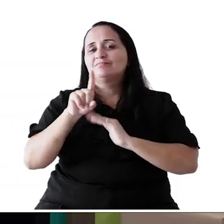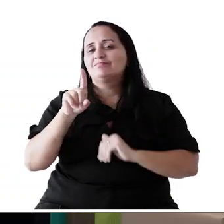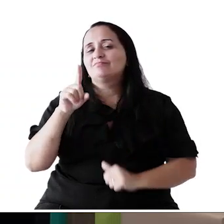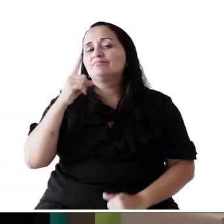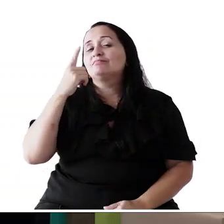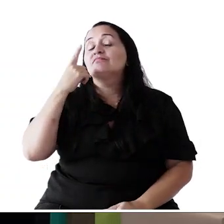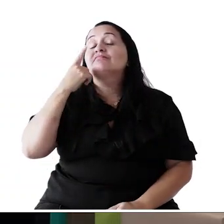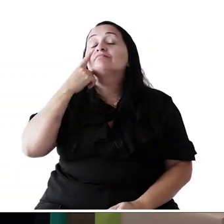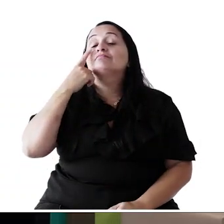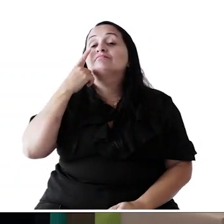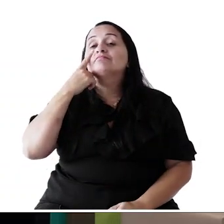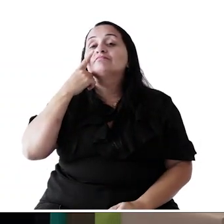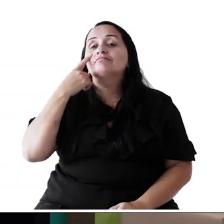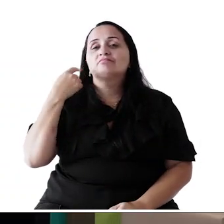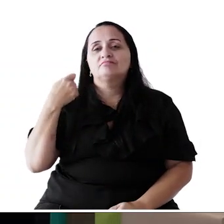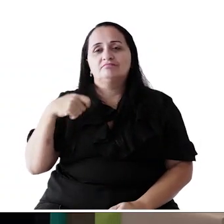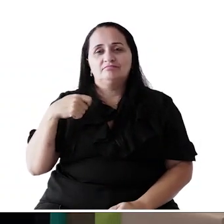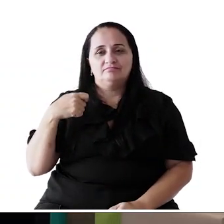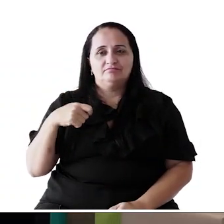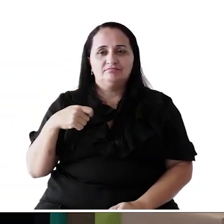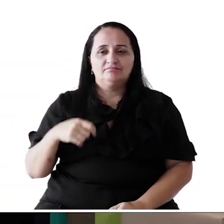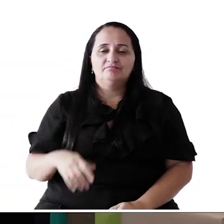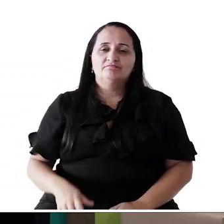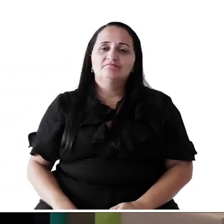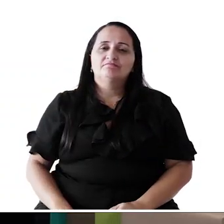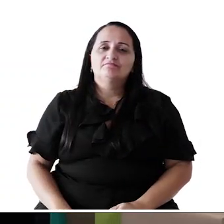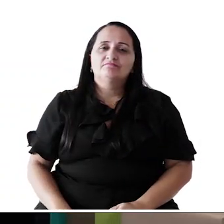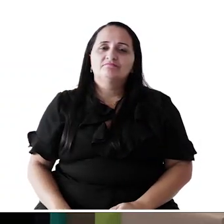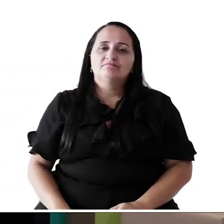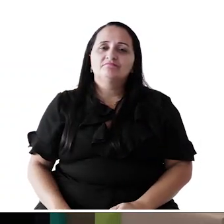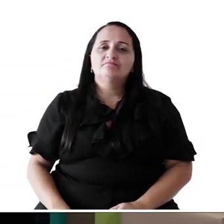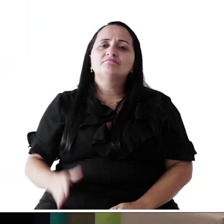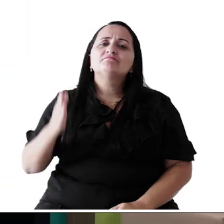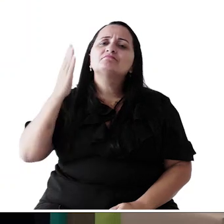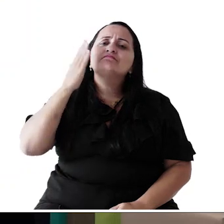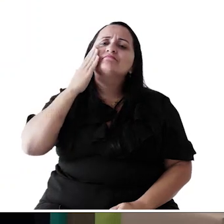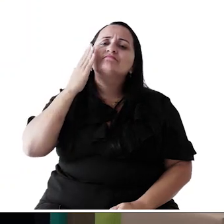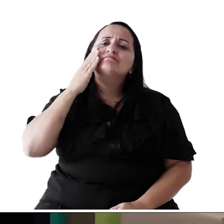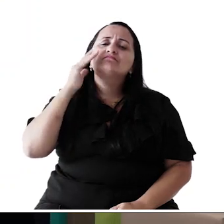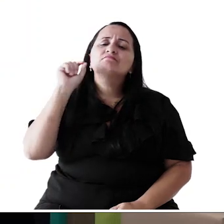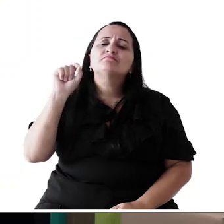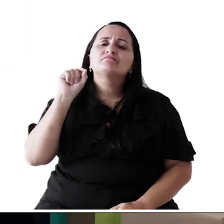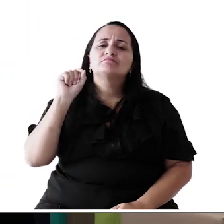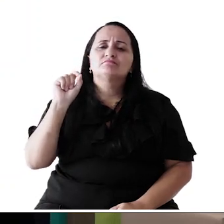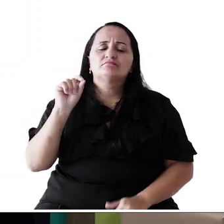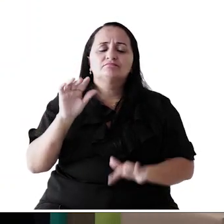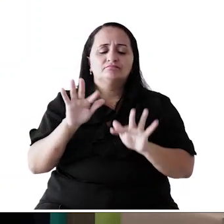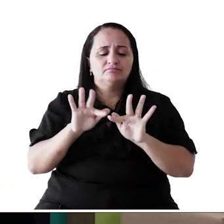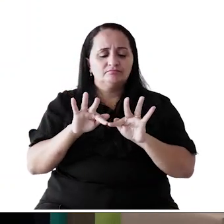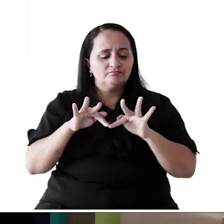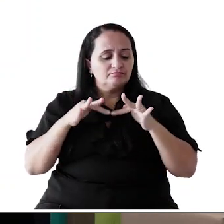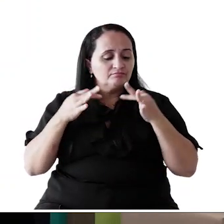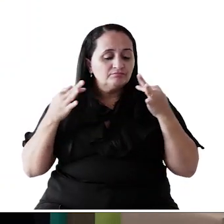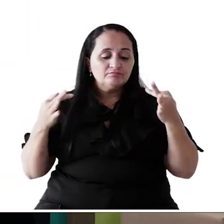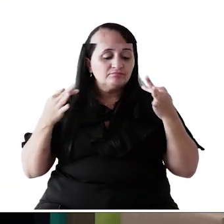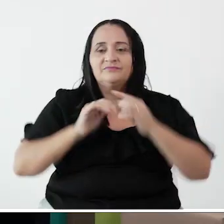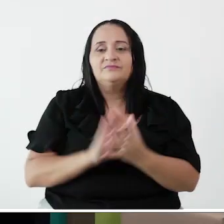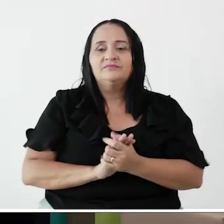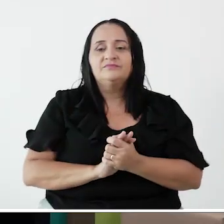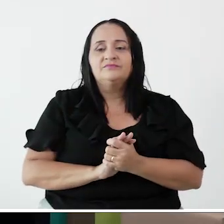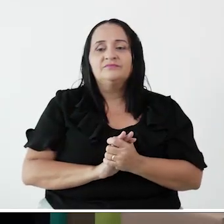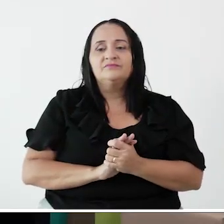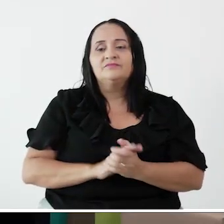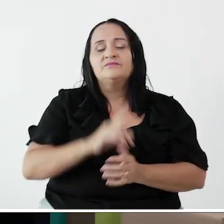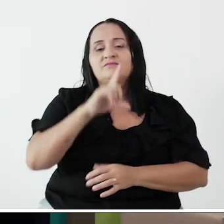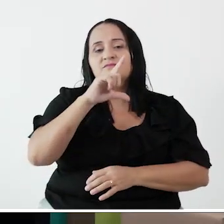Olha o que a gente vai precisar fazer. Vamos precisar simplificar essa fração.